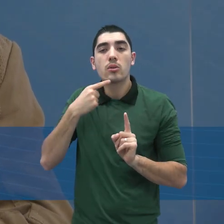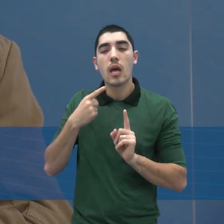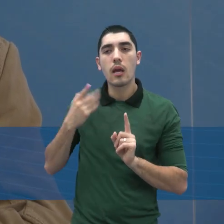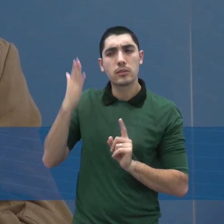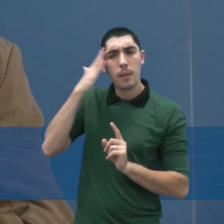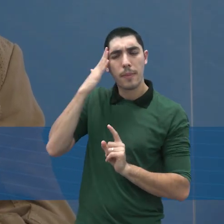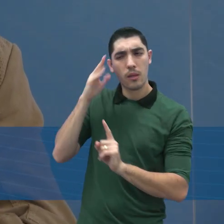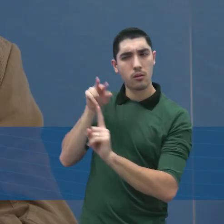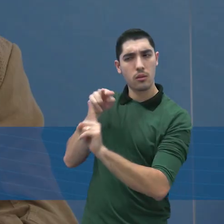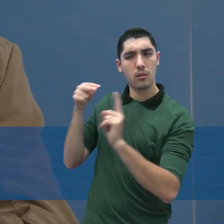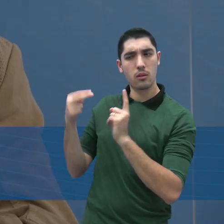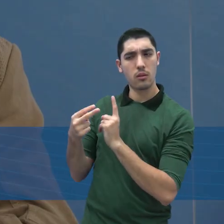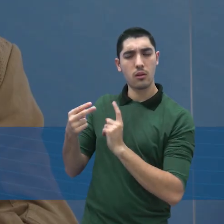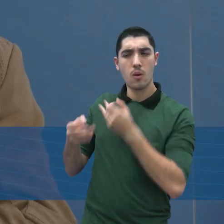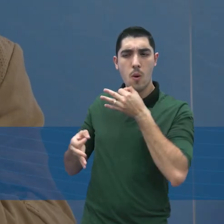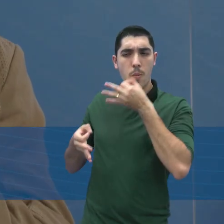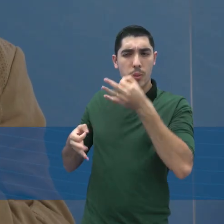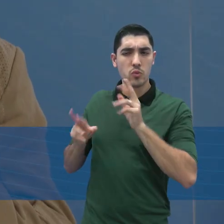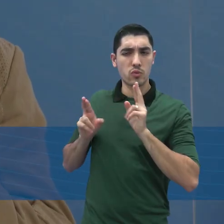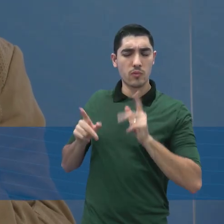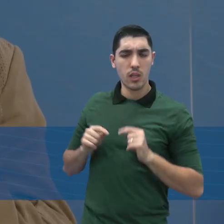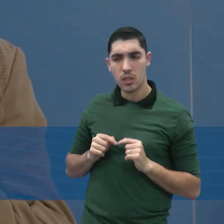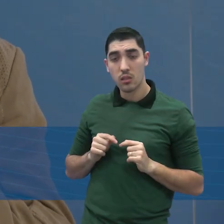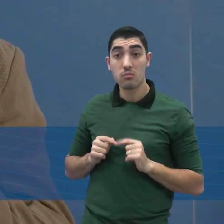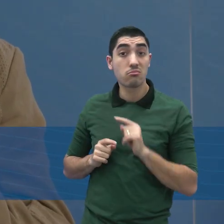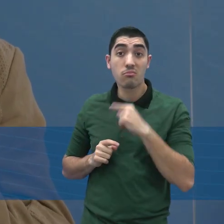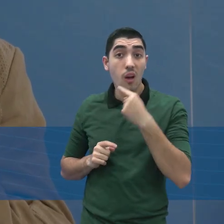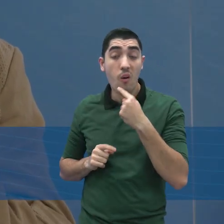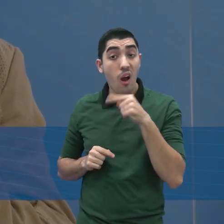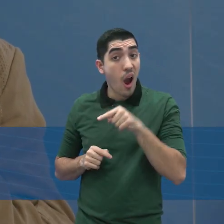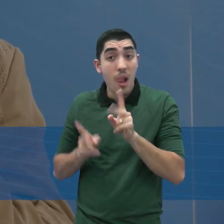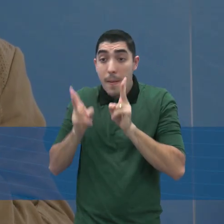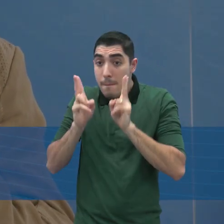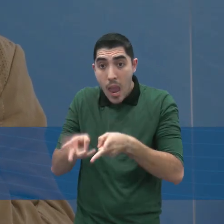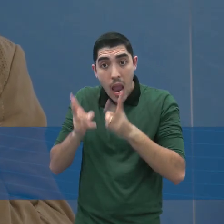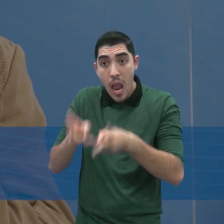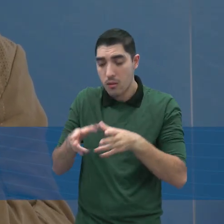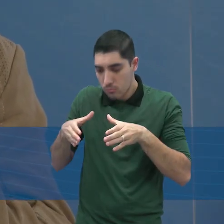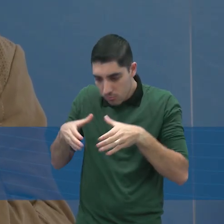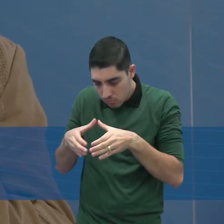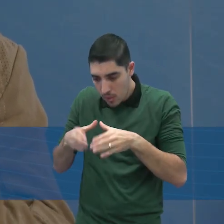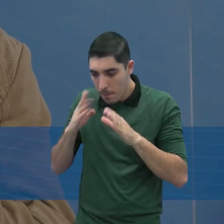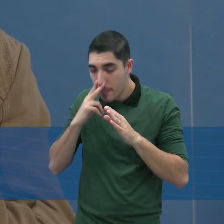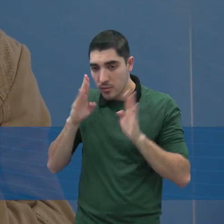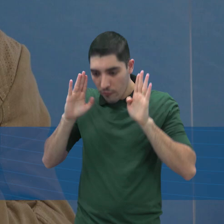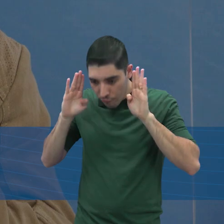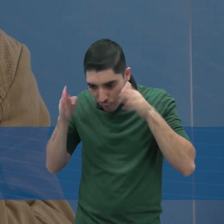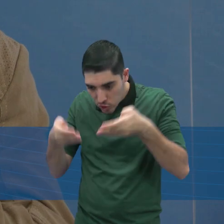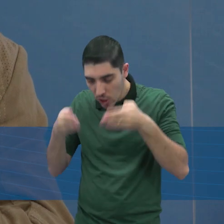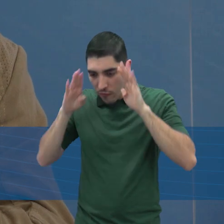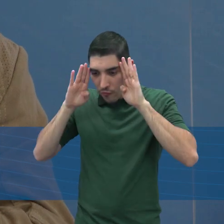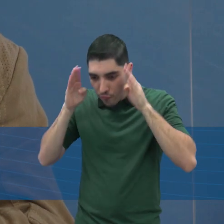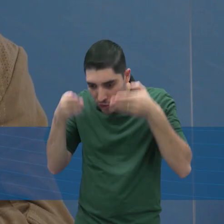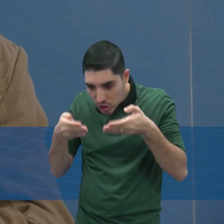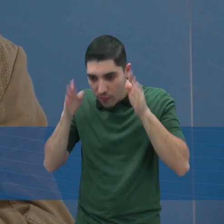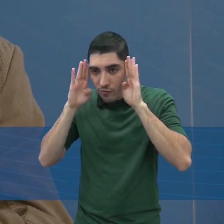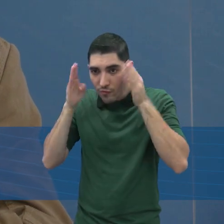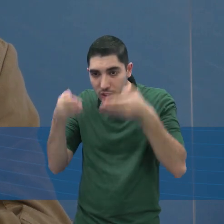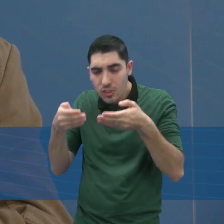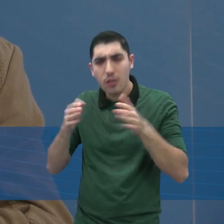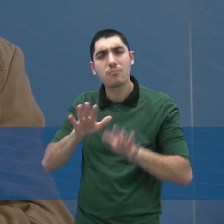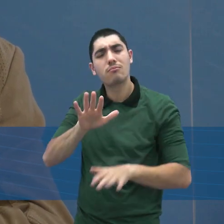pensar fora, diferente, e acaba se mantendo nesse mesmo círculo. E porque pensar diferente é